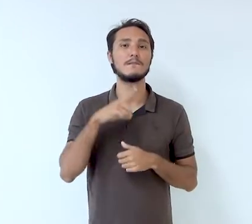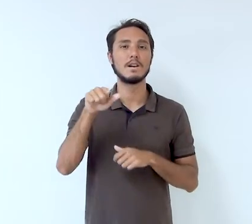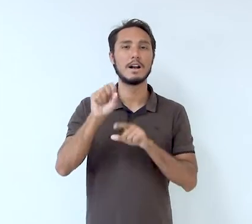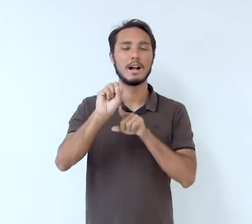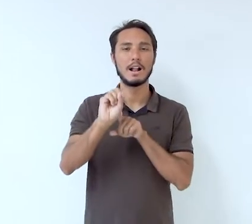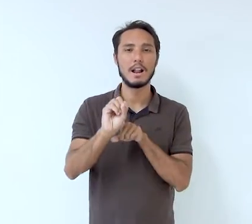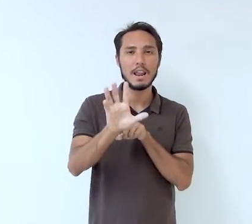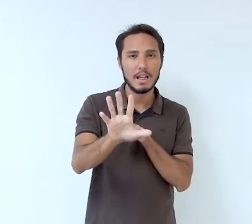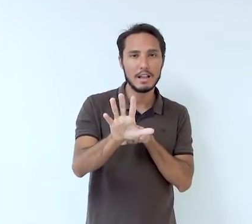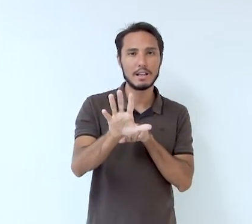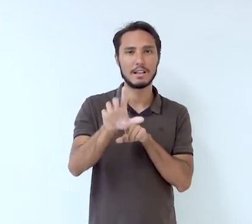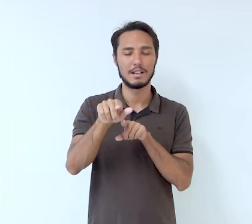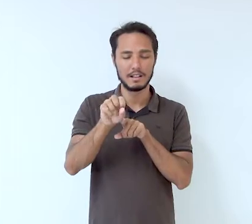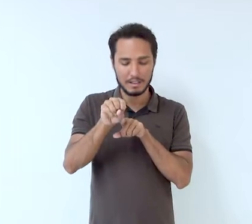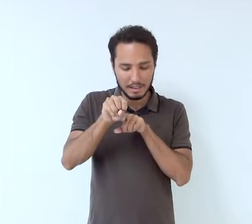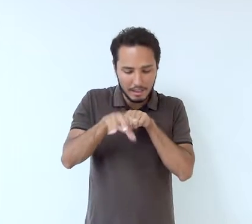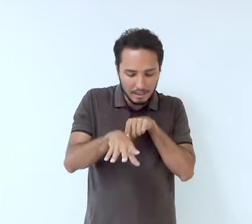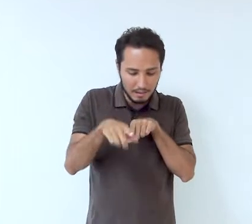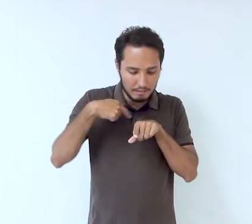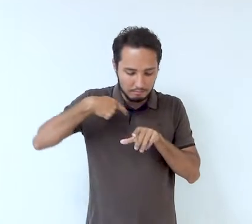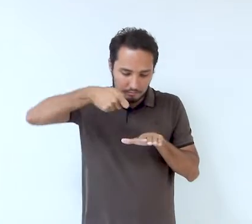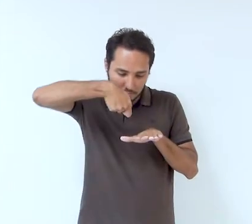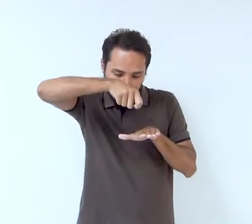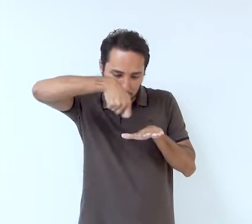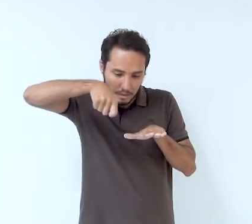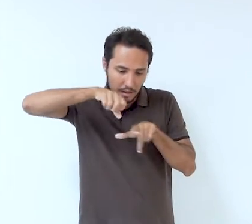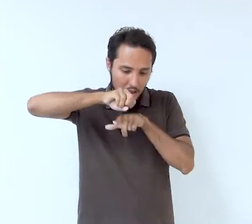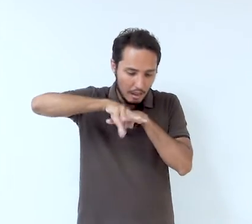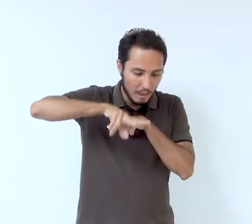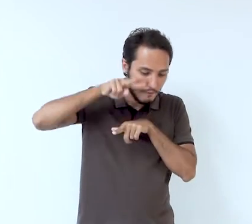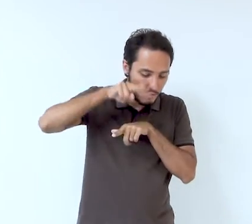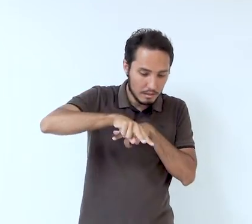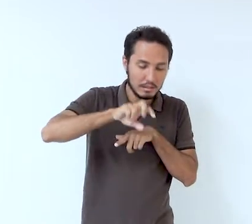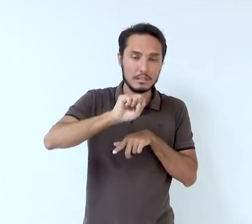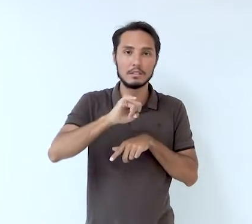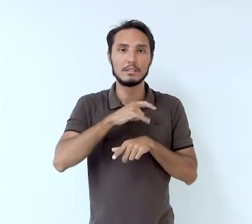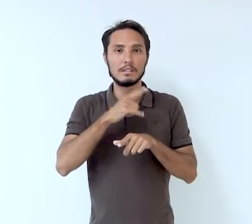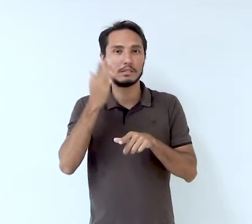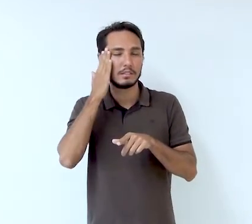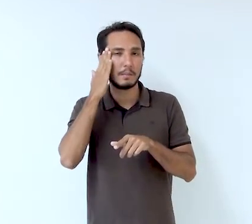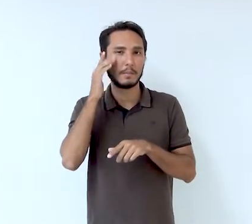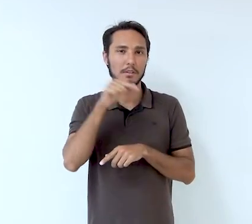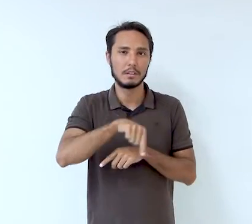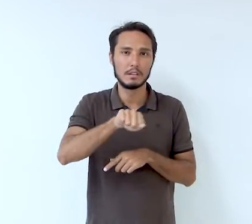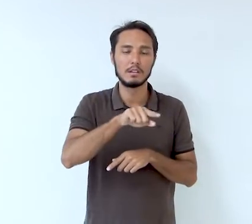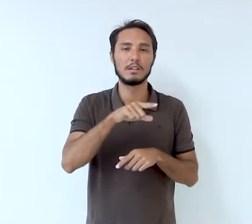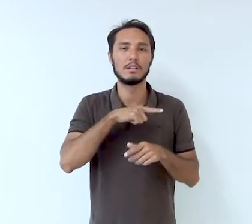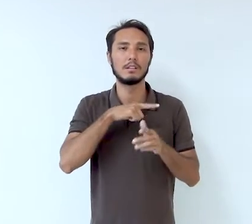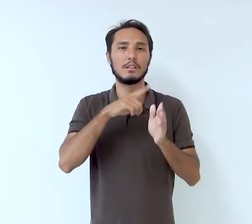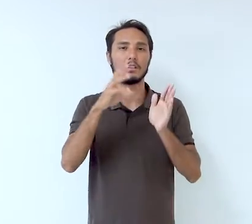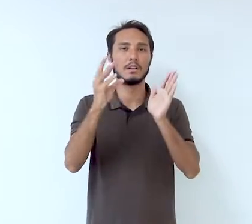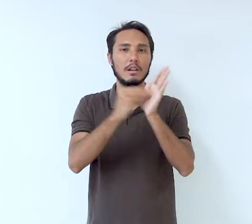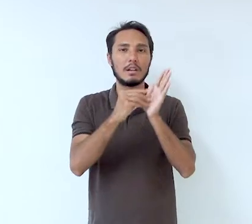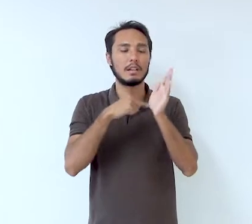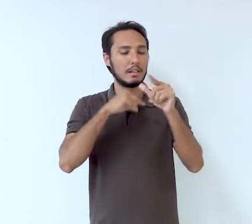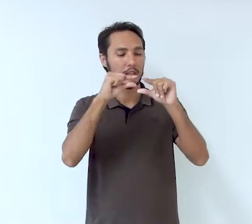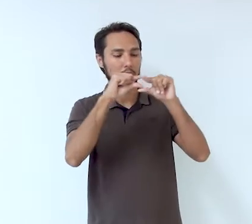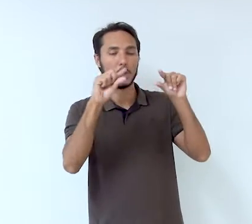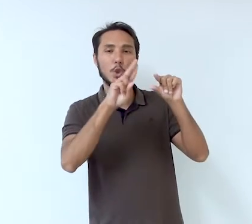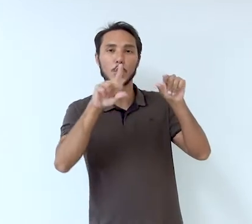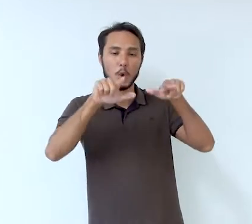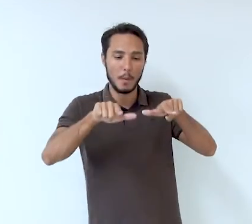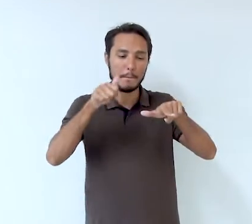são a lanterna, uma lanterna pequena para inspecionar os componentes, para inspecionar as inscrições gravadas